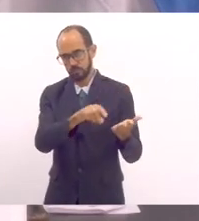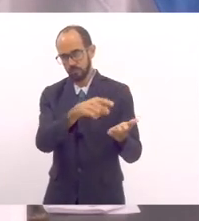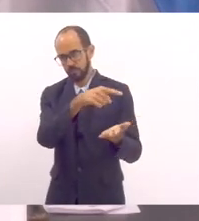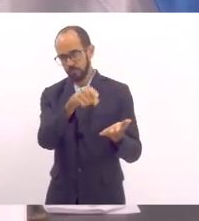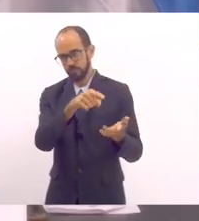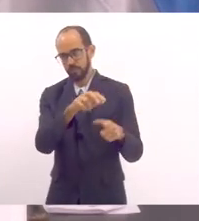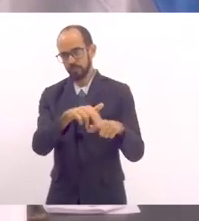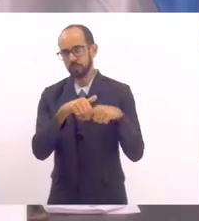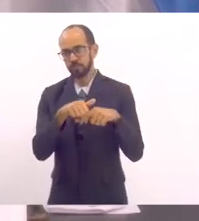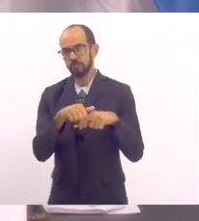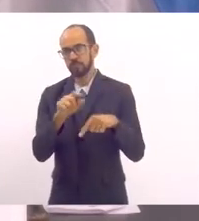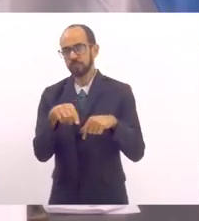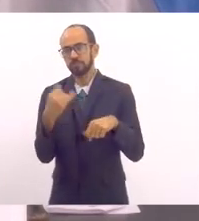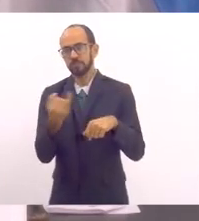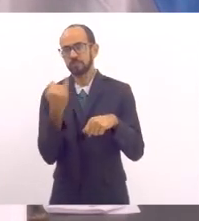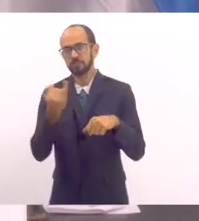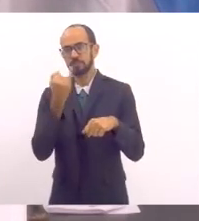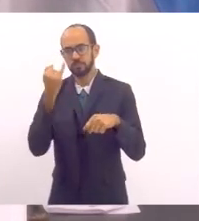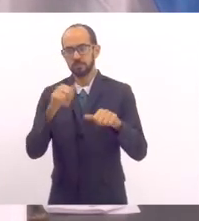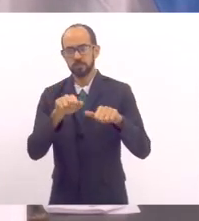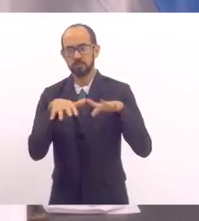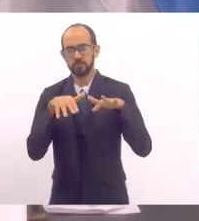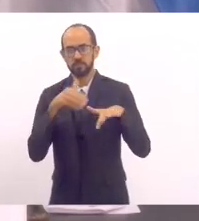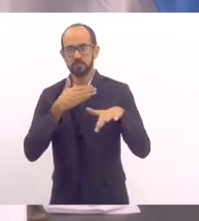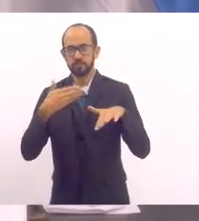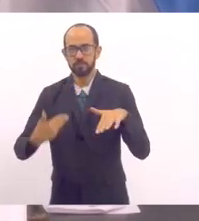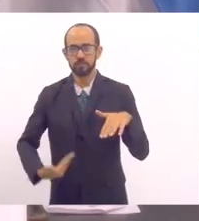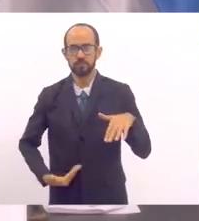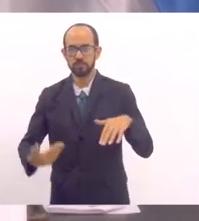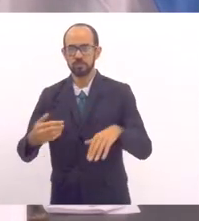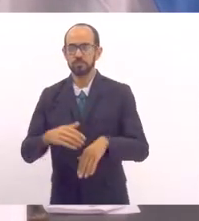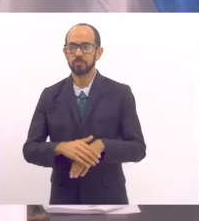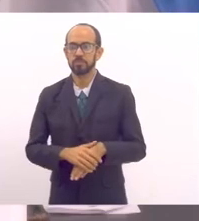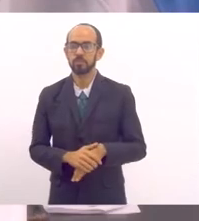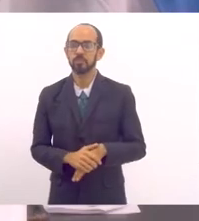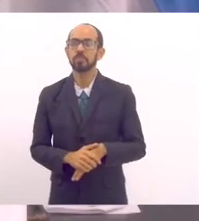é a importância da audiência pública, né?